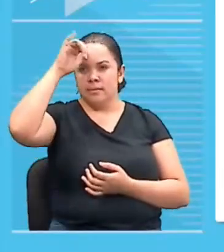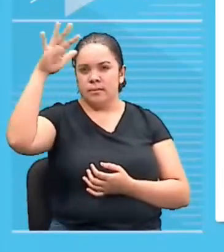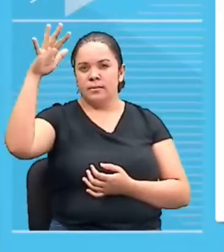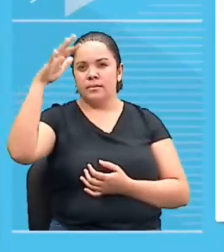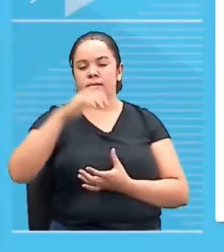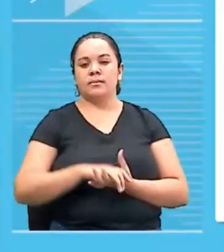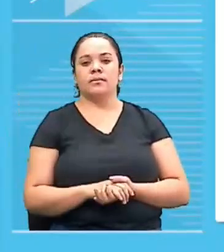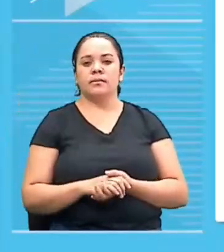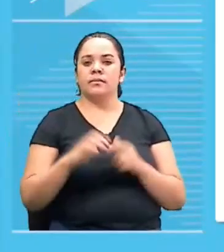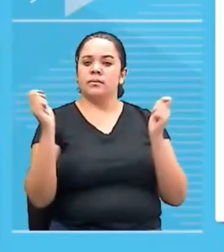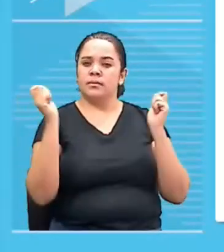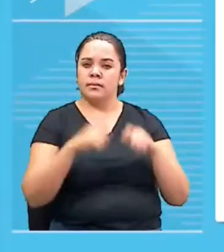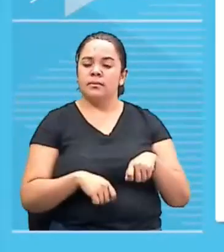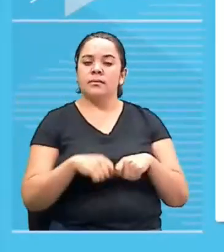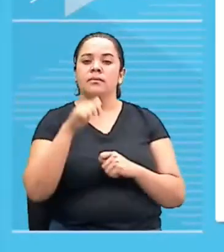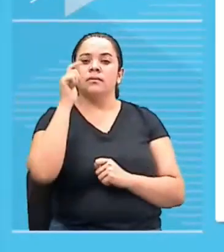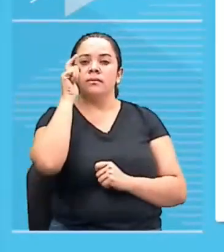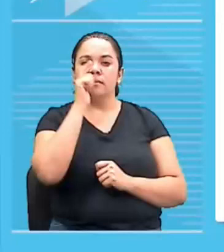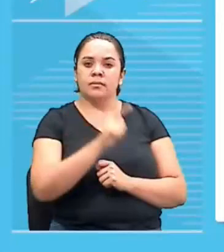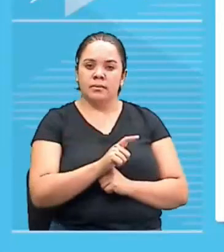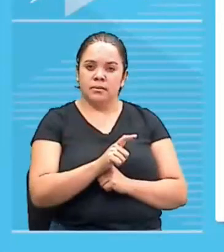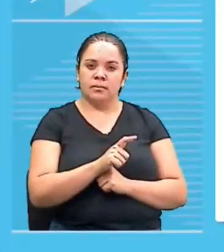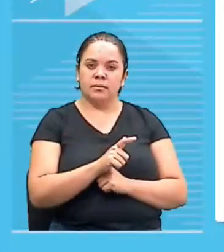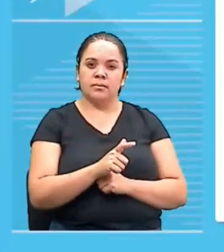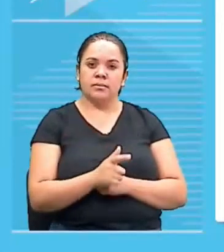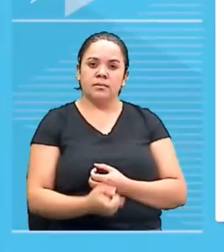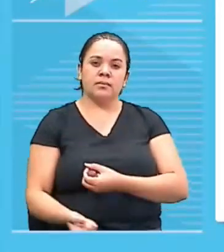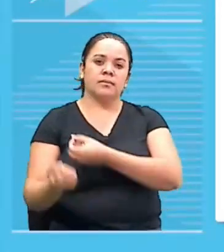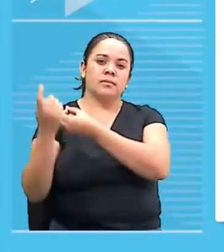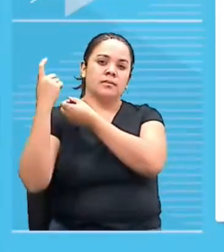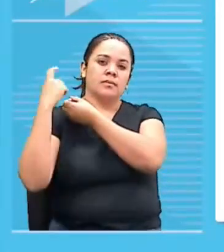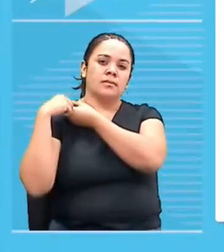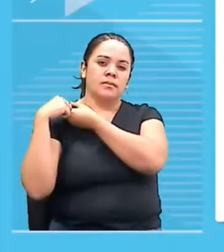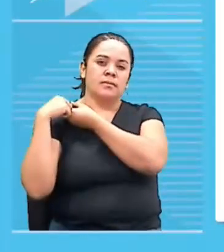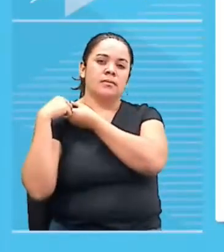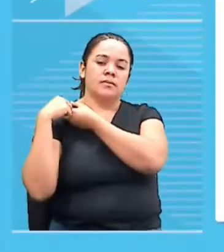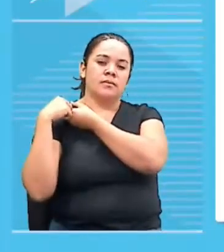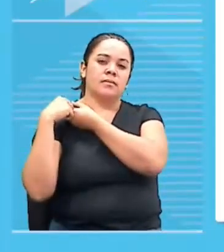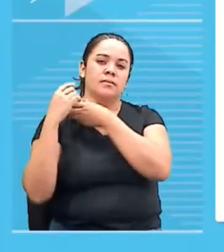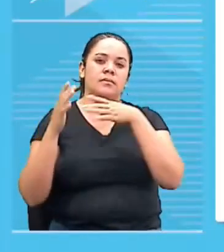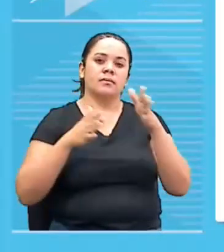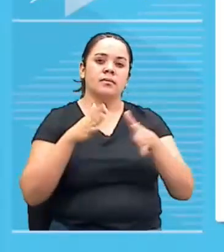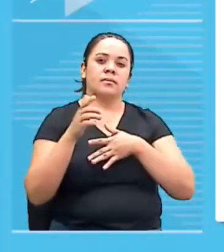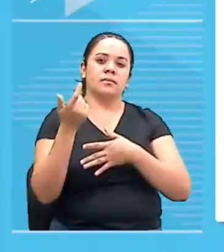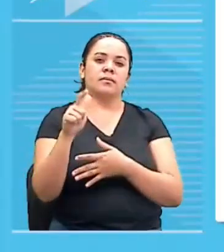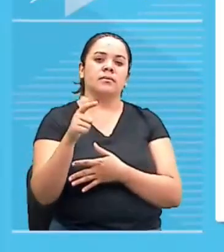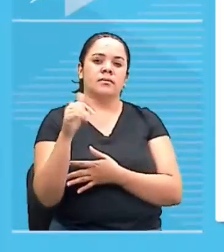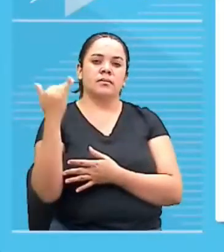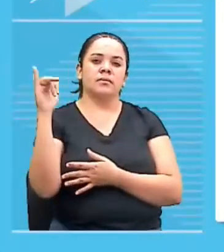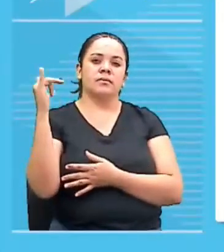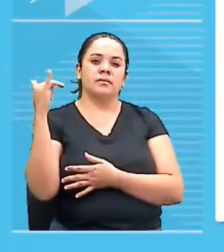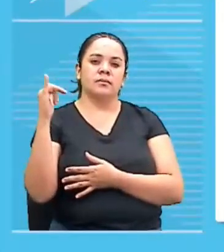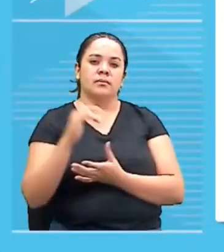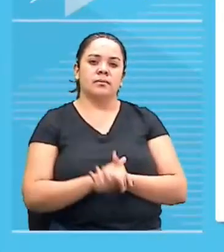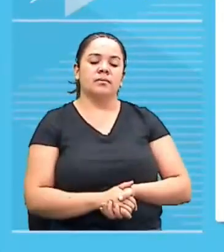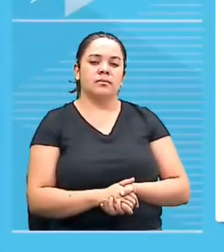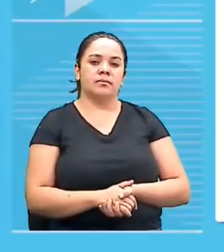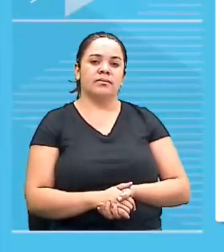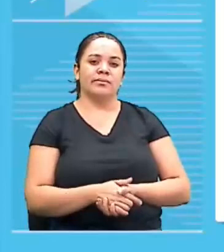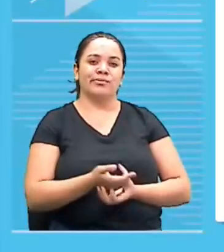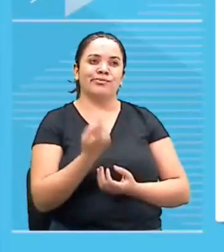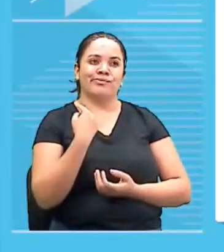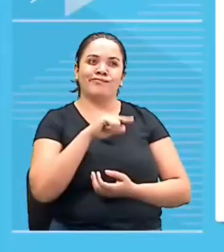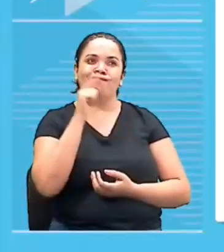humanidade hoje consegue retroceder, ficar em uma época que não existia energia elétrica? Eu acho que a gente já